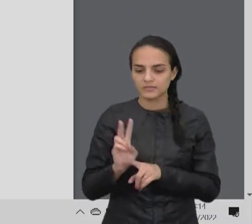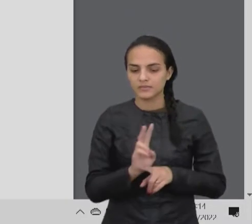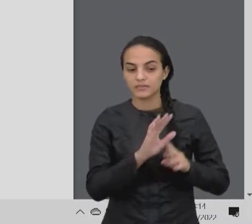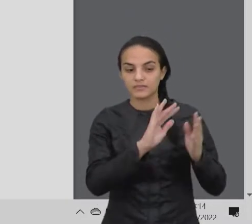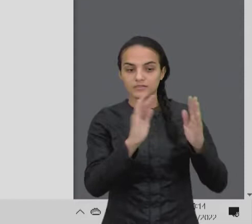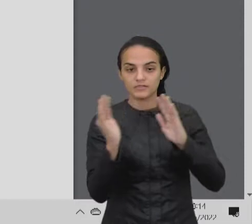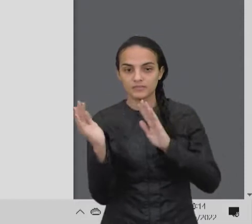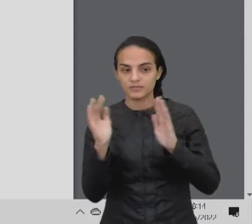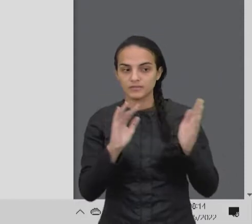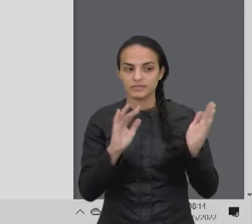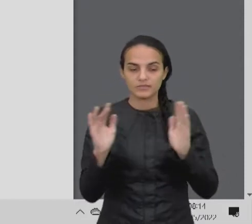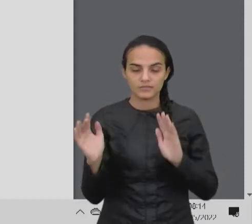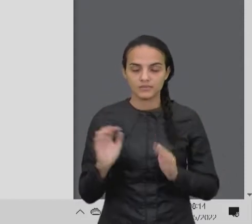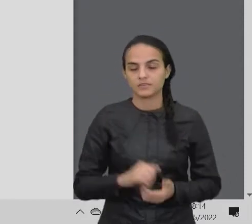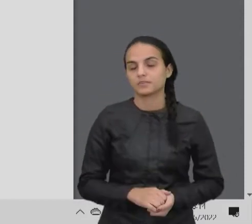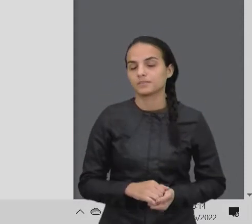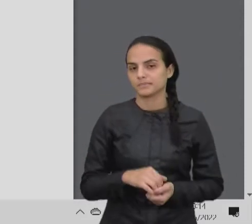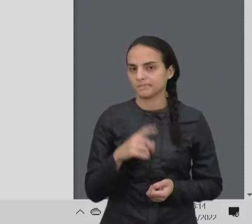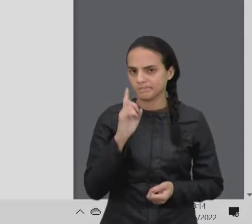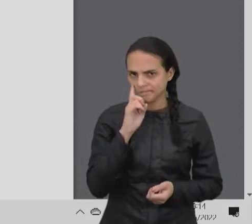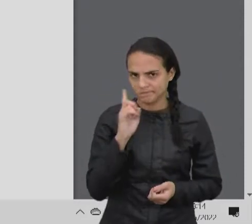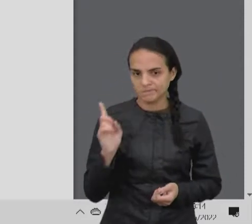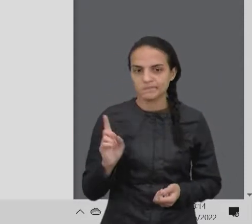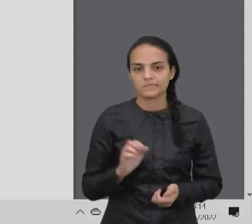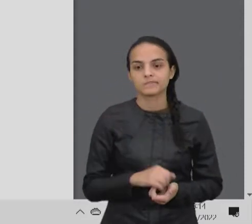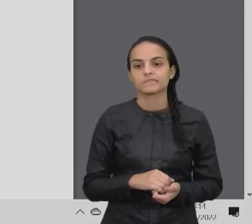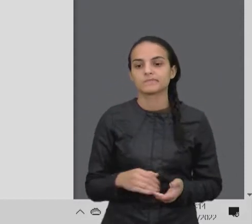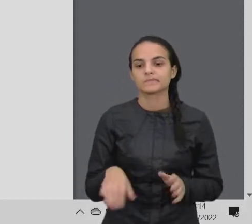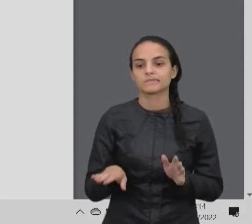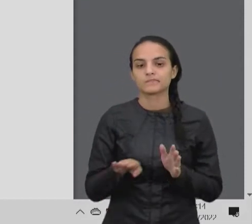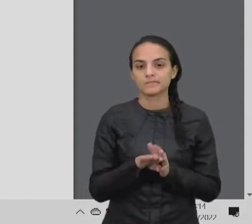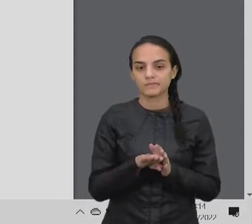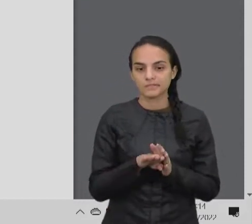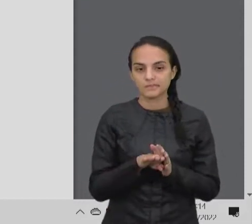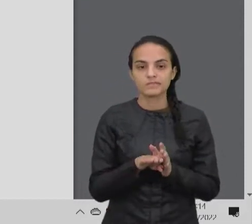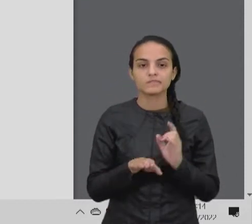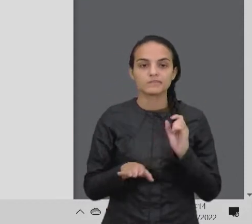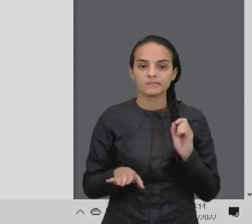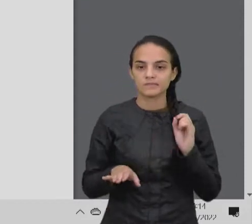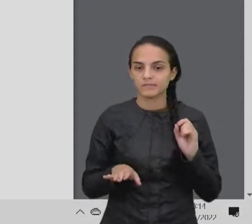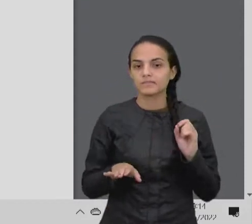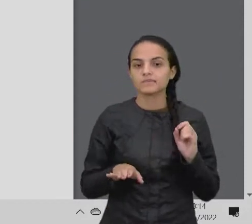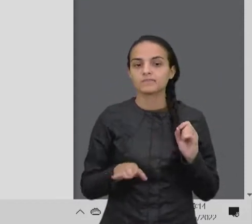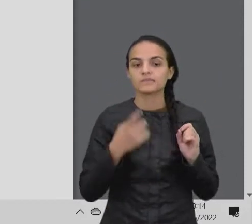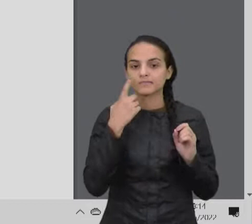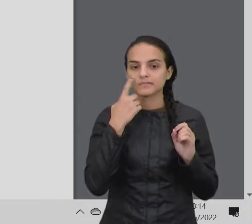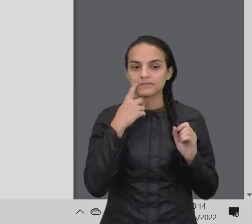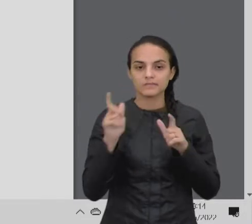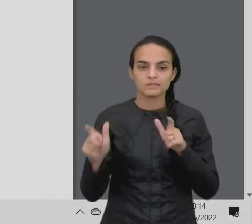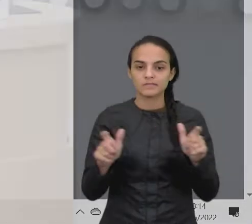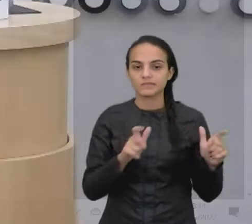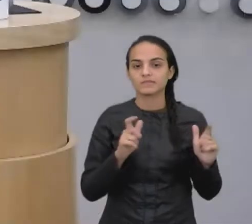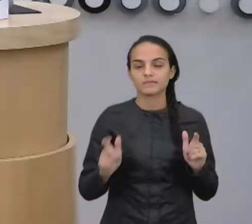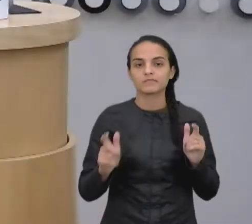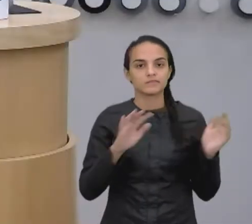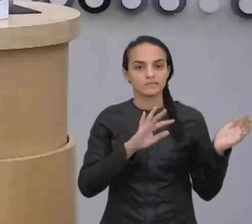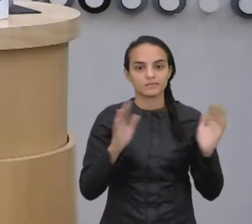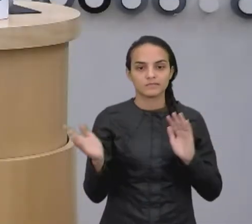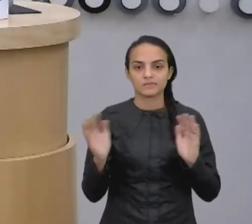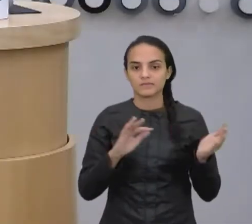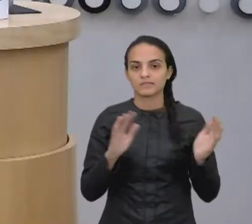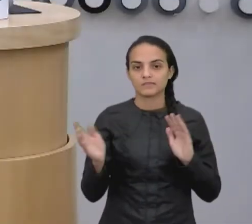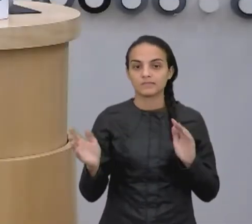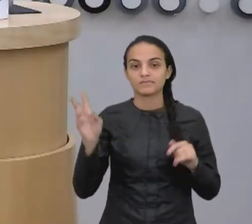preservação ambiental. Olha só, até essas zonas aí, o meio ambiente está